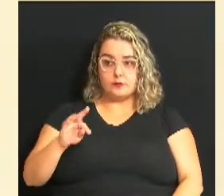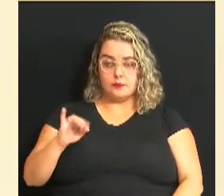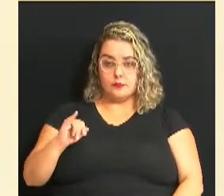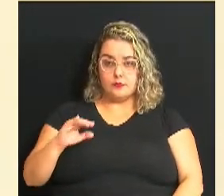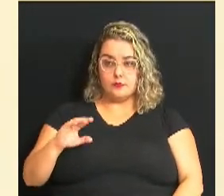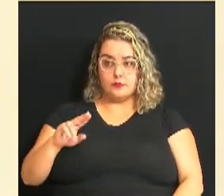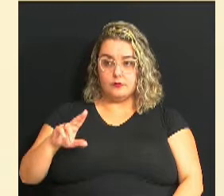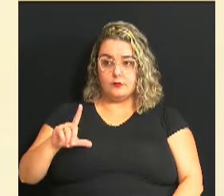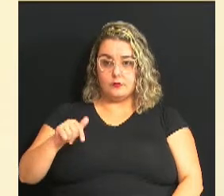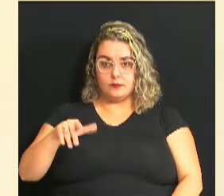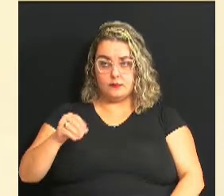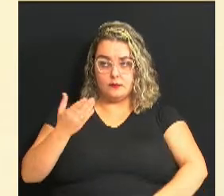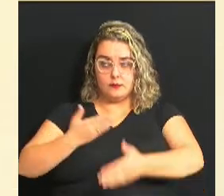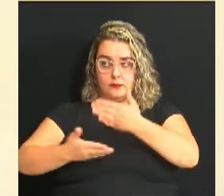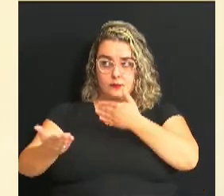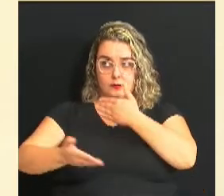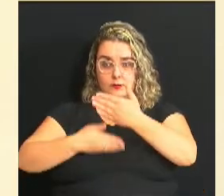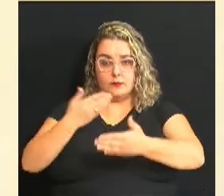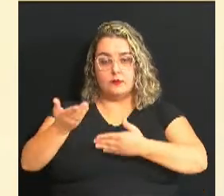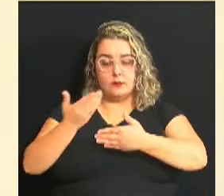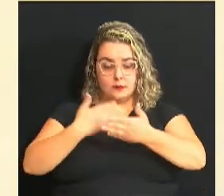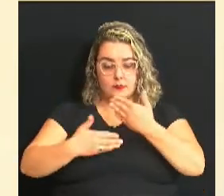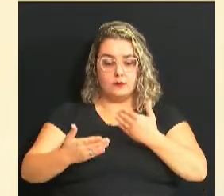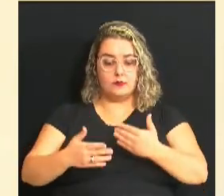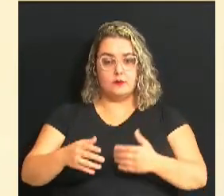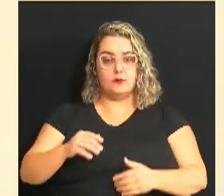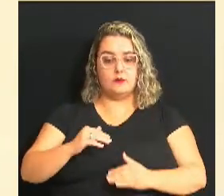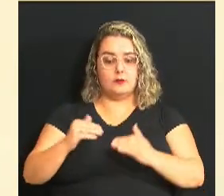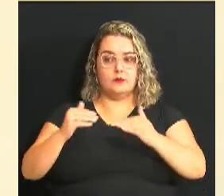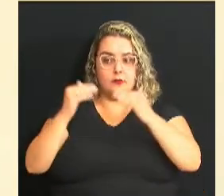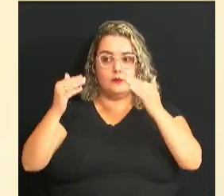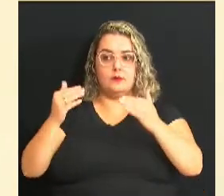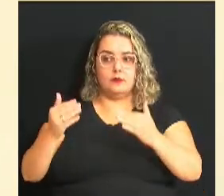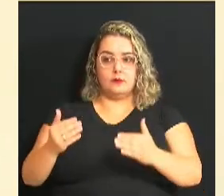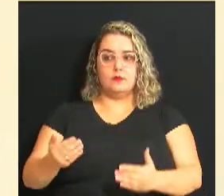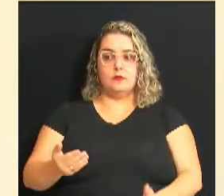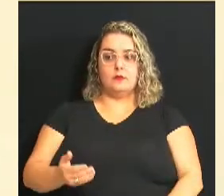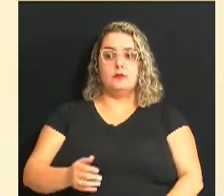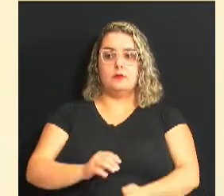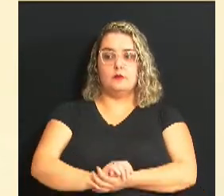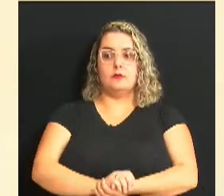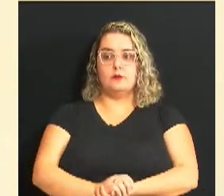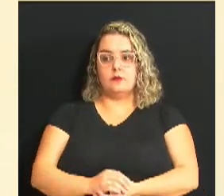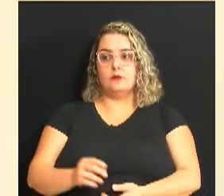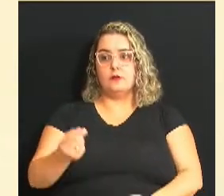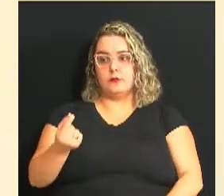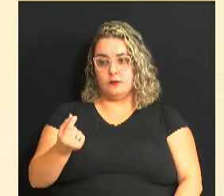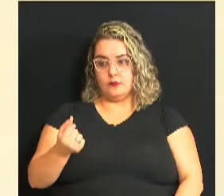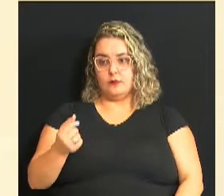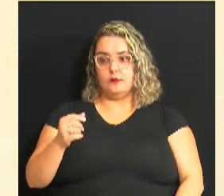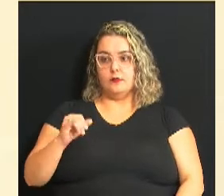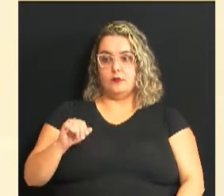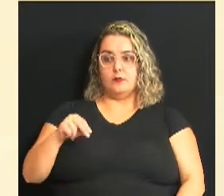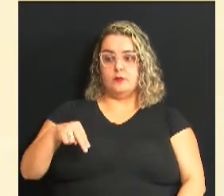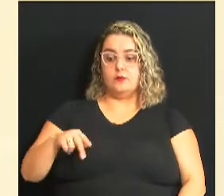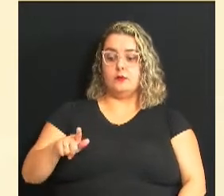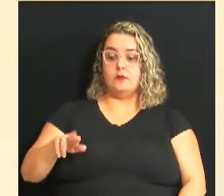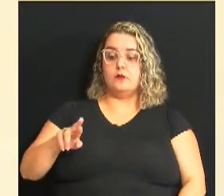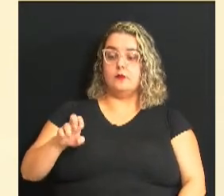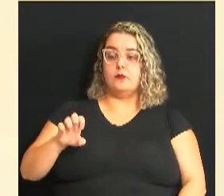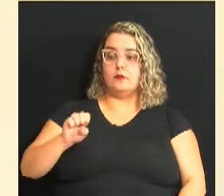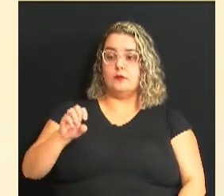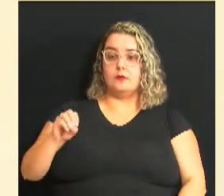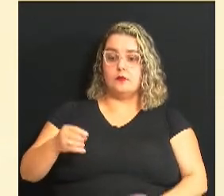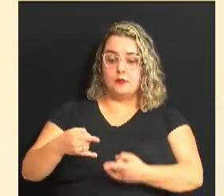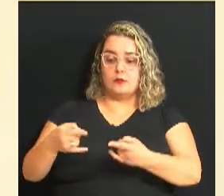instâncias das políticas culturais. A questão do valor do ingresso, temos que falar disso, né? Os teatros com caráter comercial, eles têm a